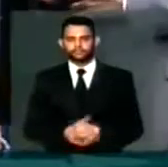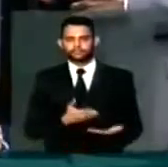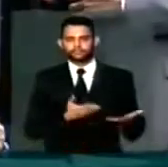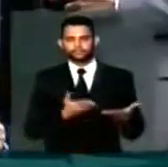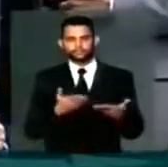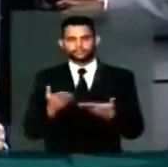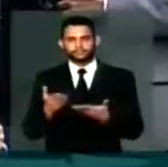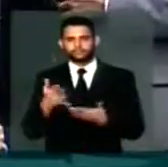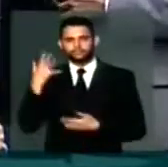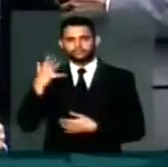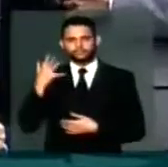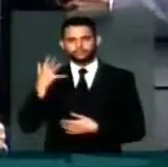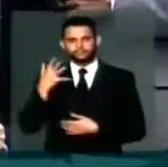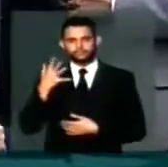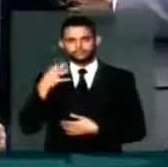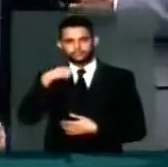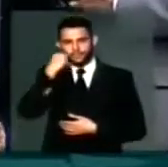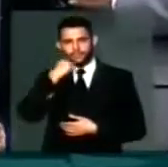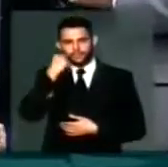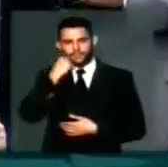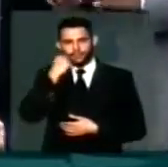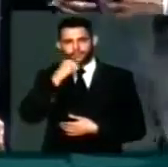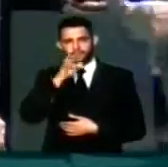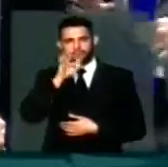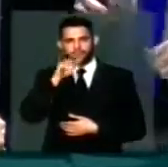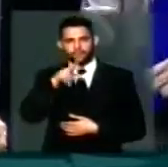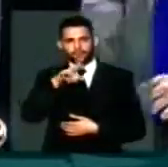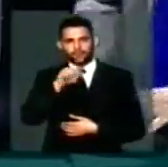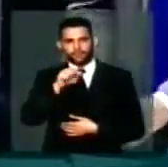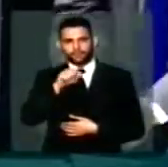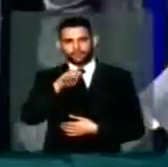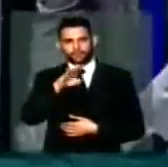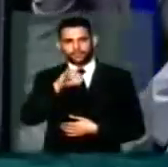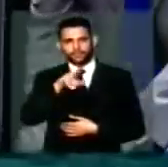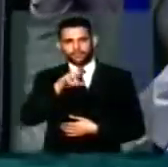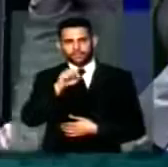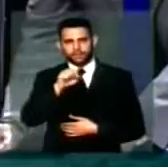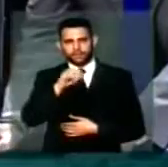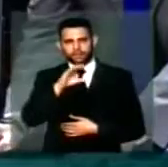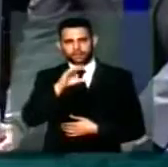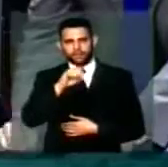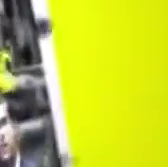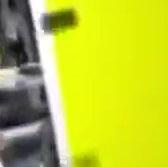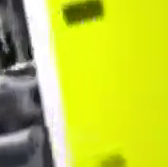conceda a palavra ao Senador Fernando Bezerra Coelho